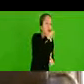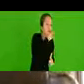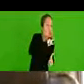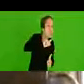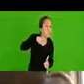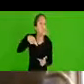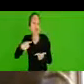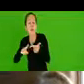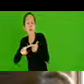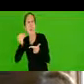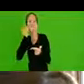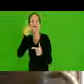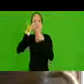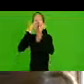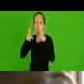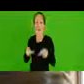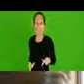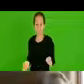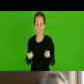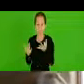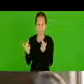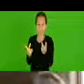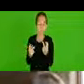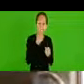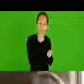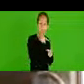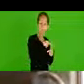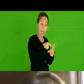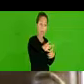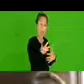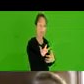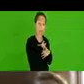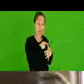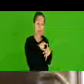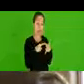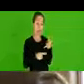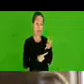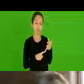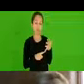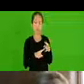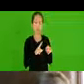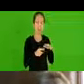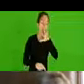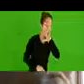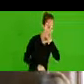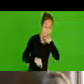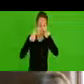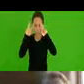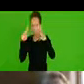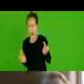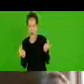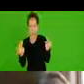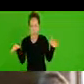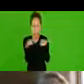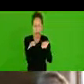com menos tantos miligramas, mas o ser humano não é, não é possível, né?